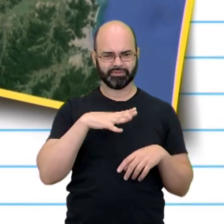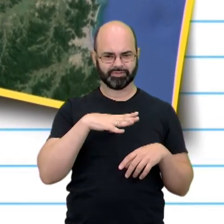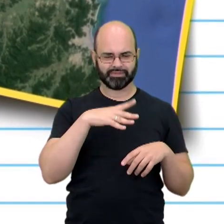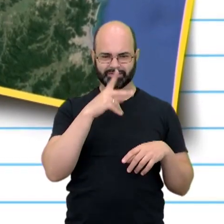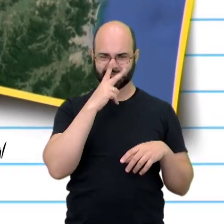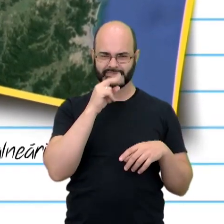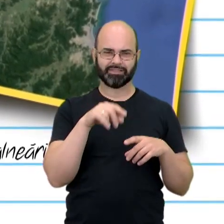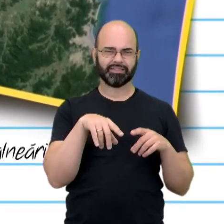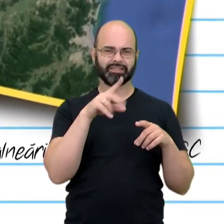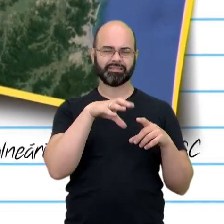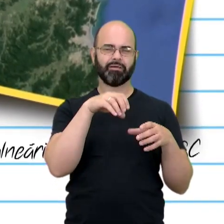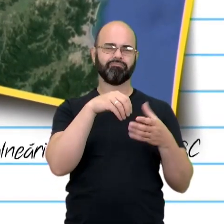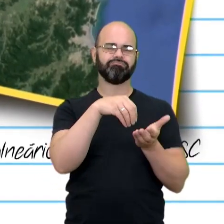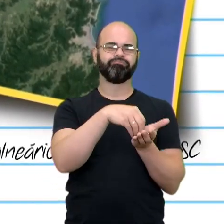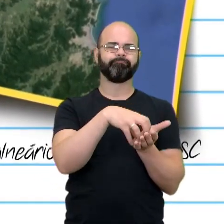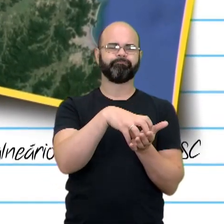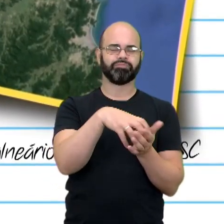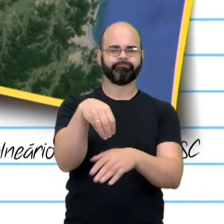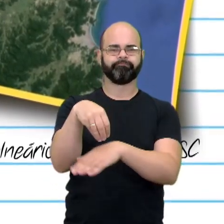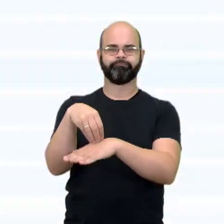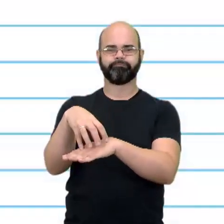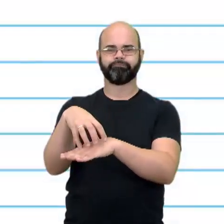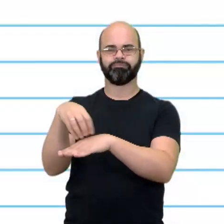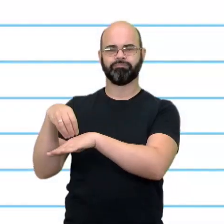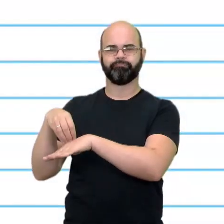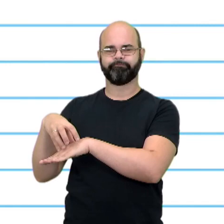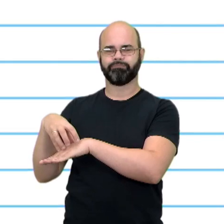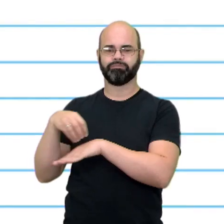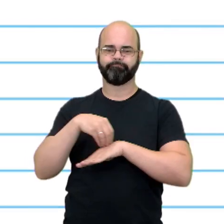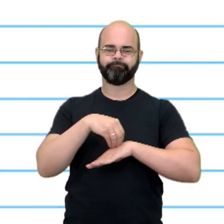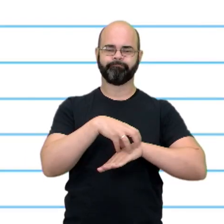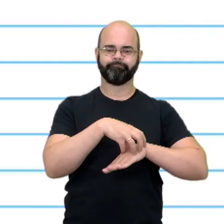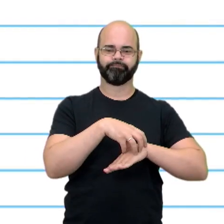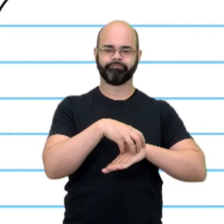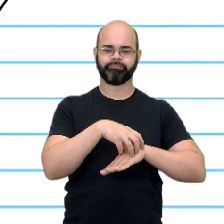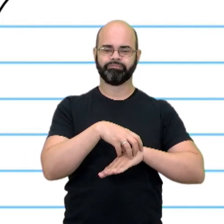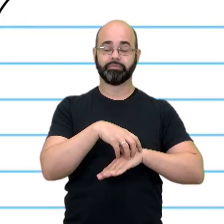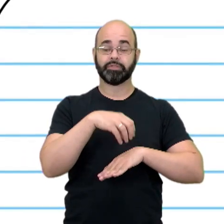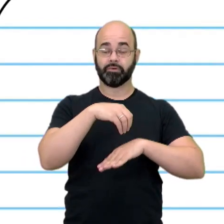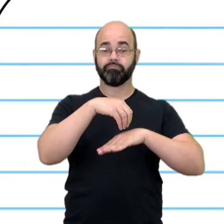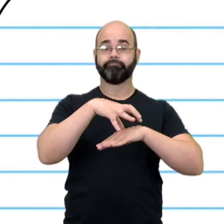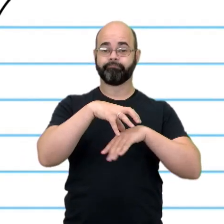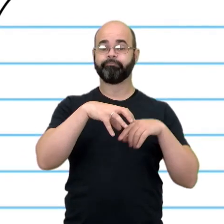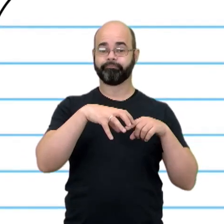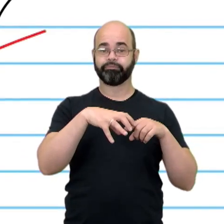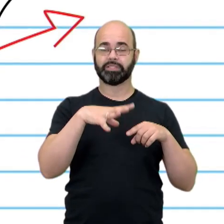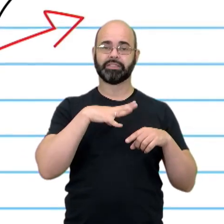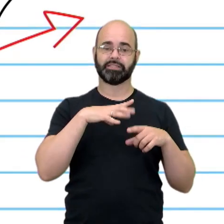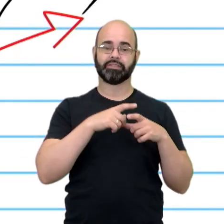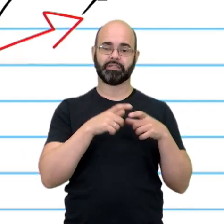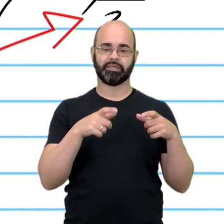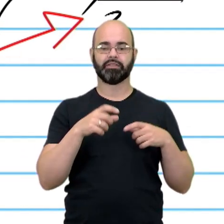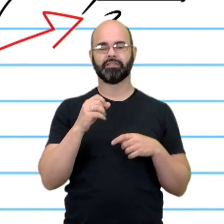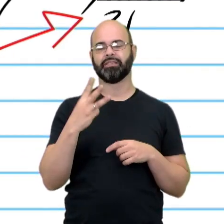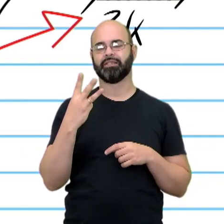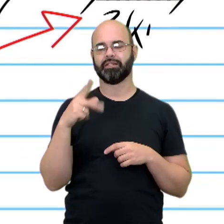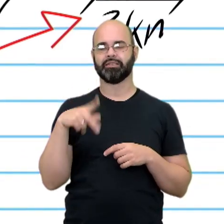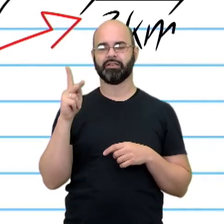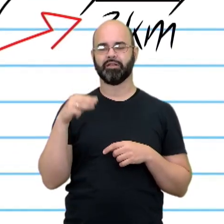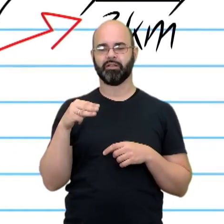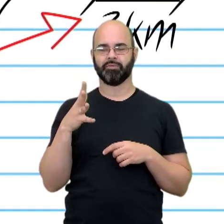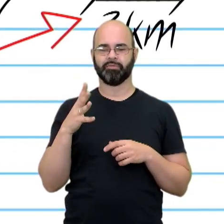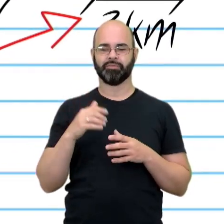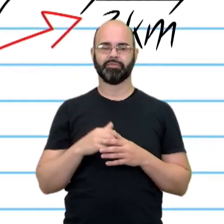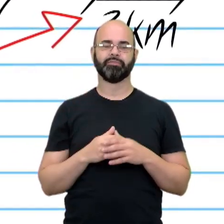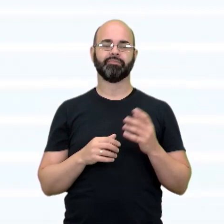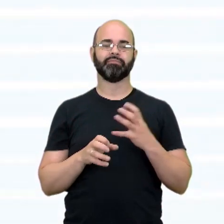manchas? Então, quando a distância entre as bordas das manchas urbanizadas principais de 2 municípios é de até 3 quilômetros, temos